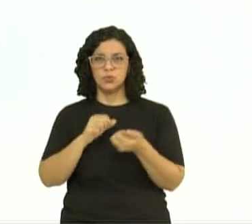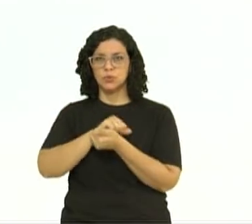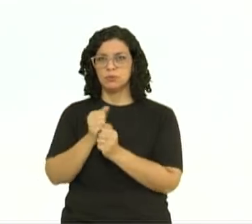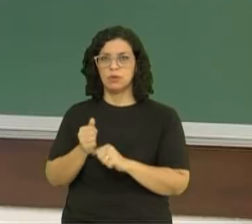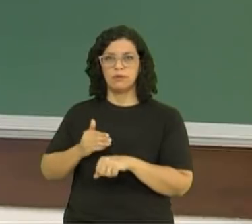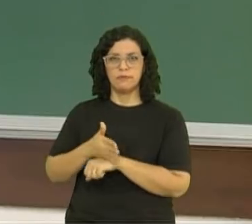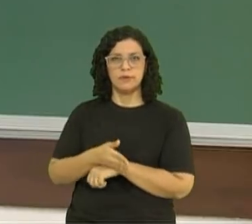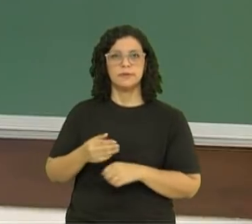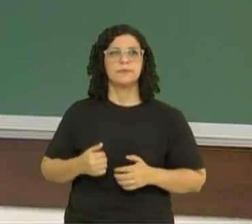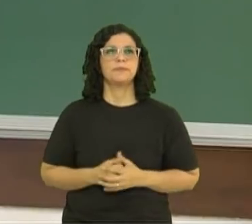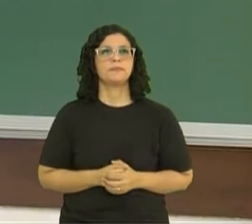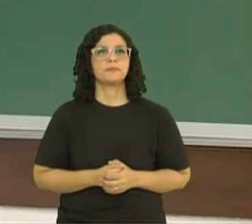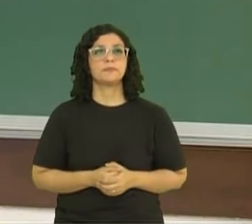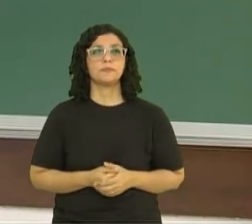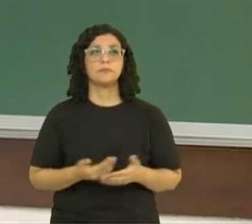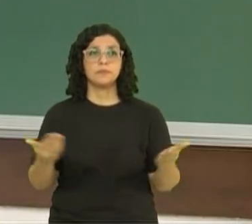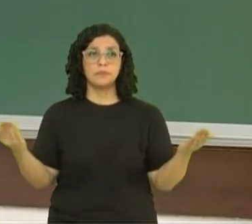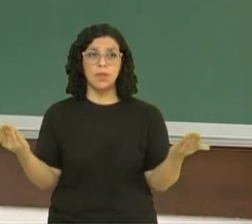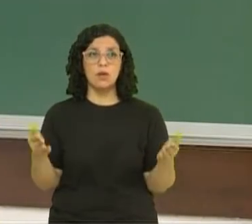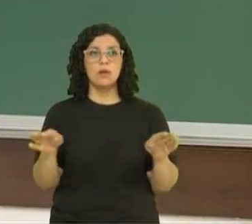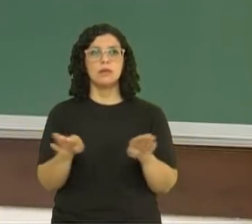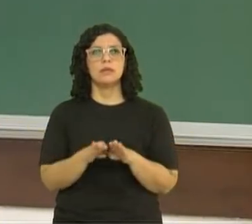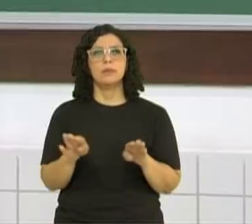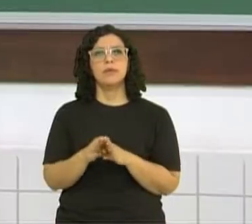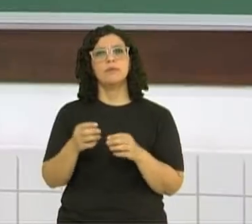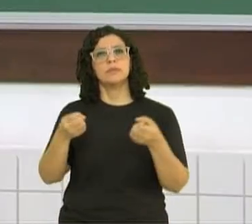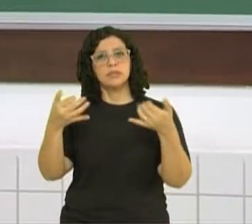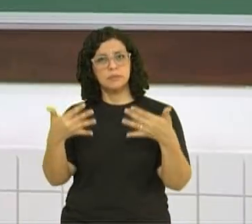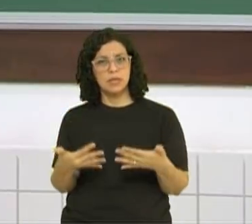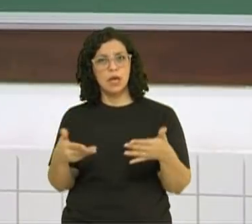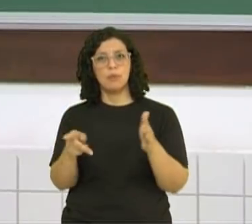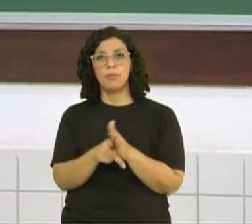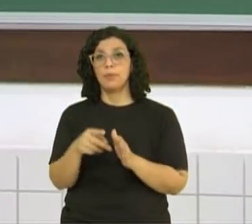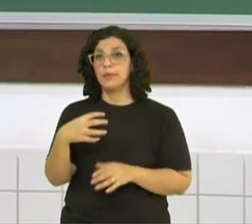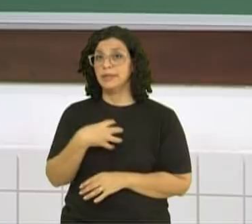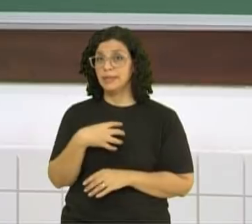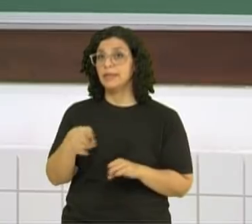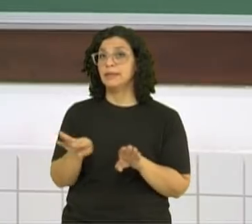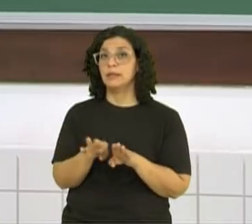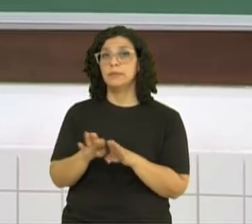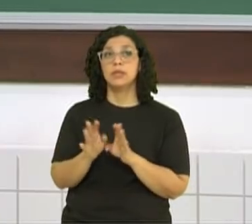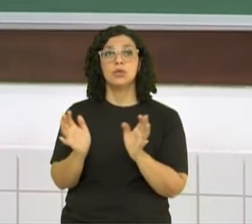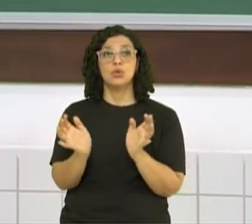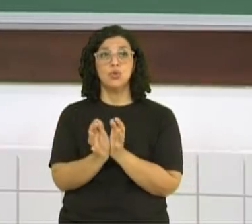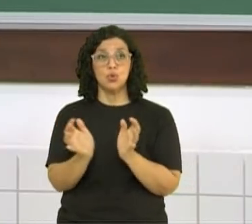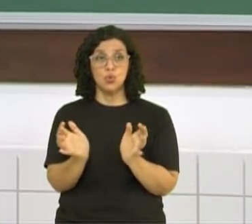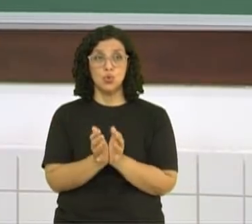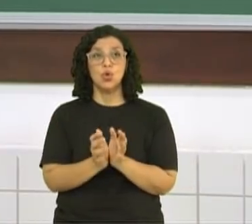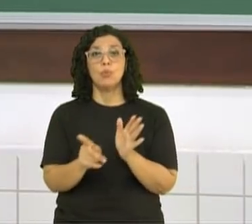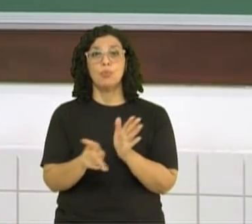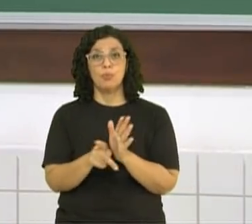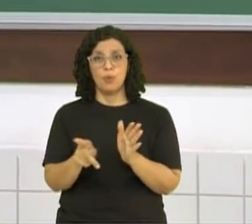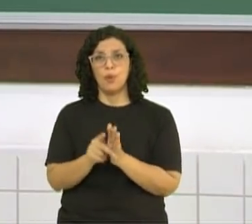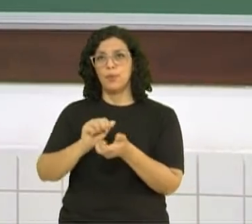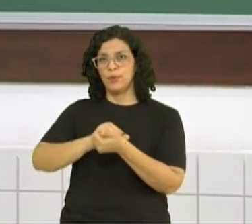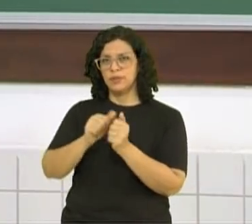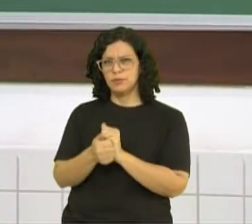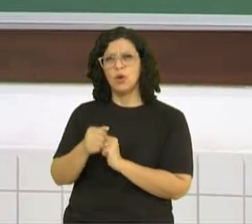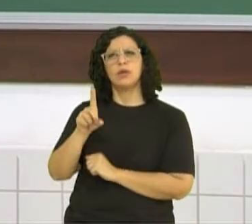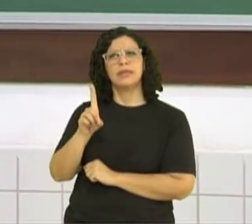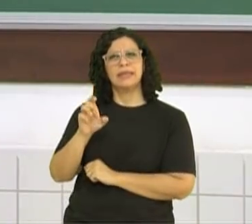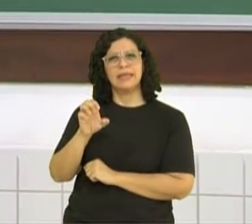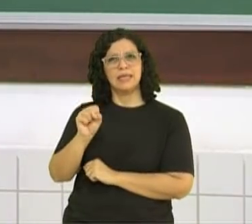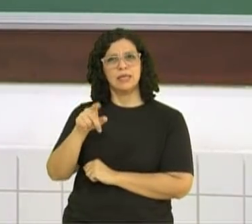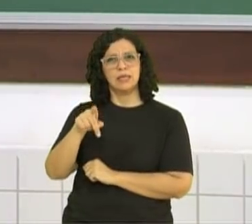de invasão. Então, como toda e qualquer modalidade, né, precisa o quê? De entidades do desporto. Vocês já ouviram